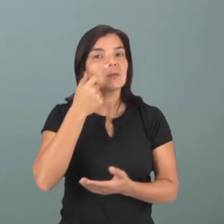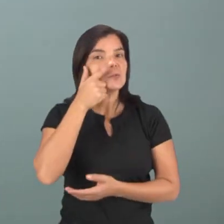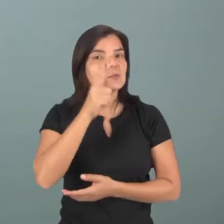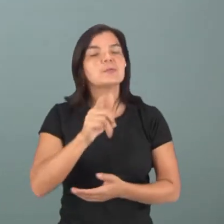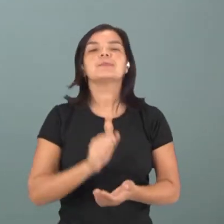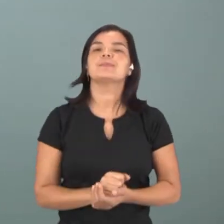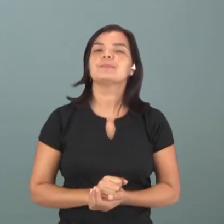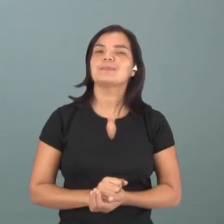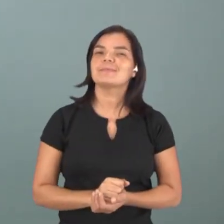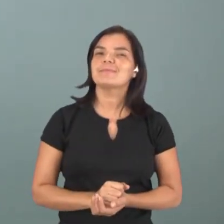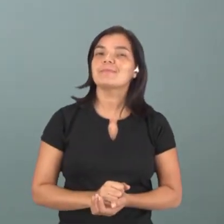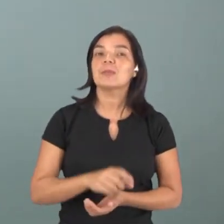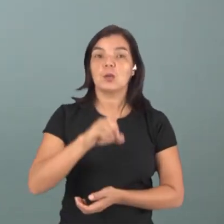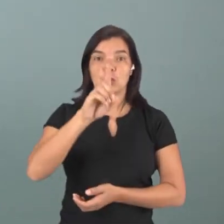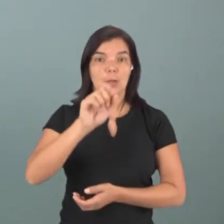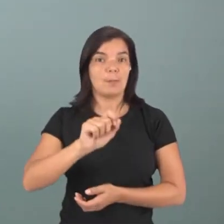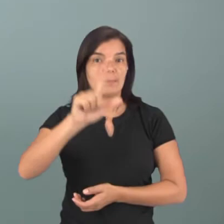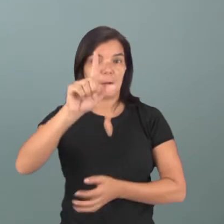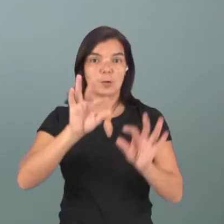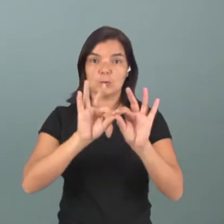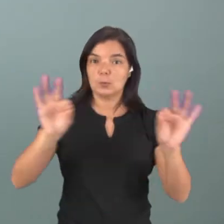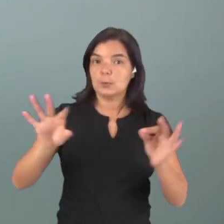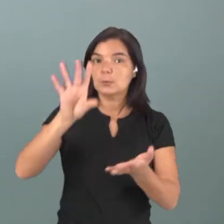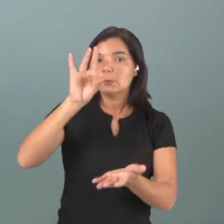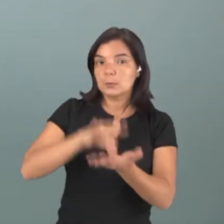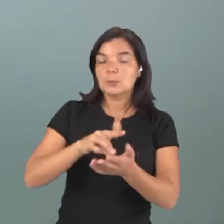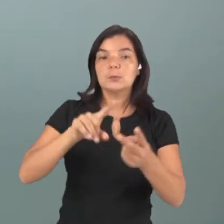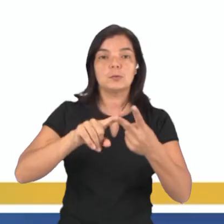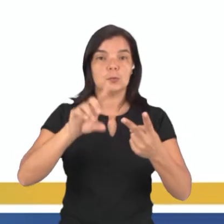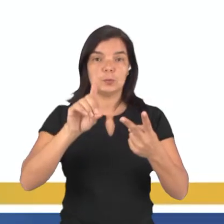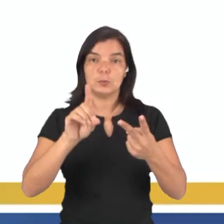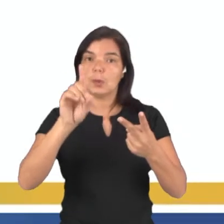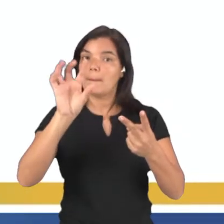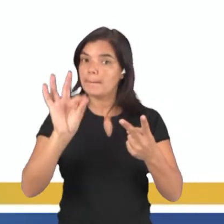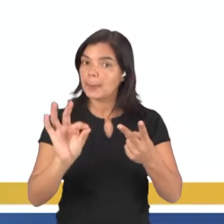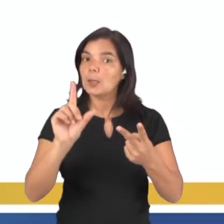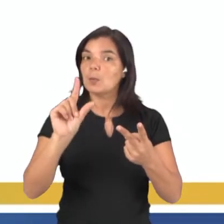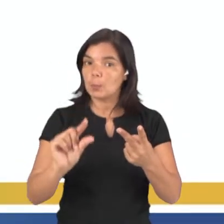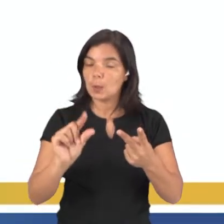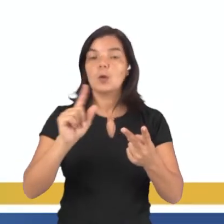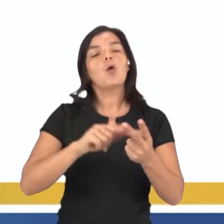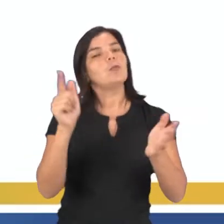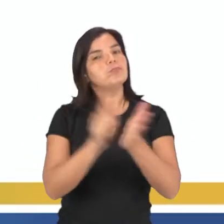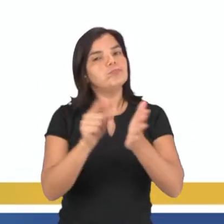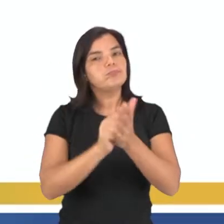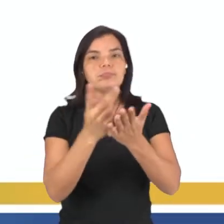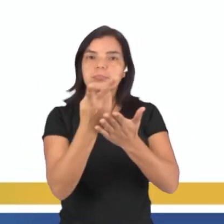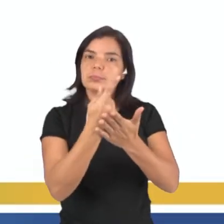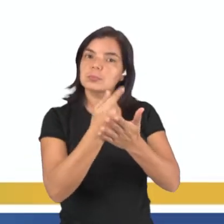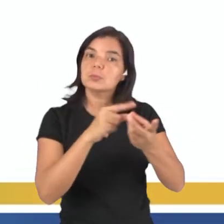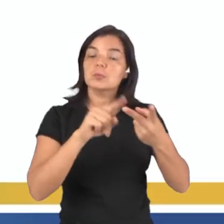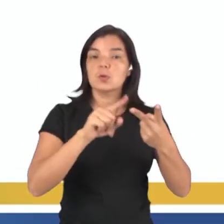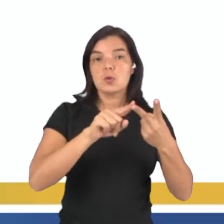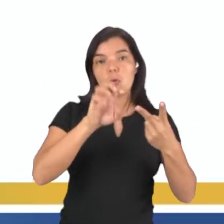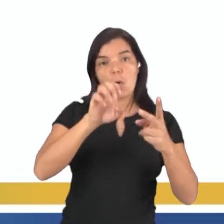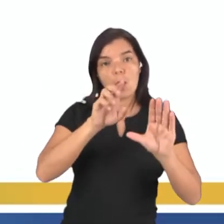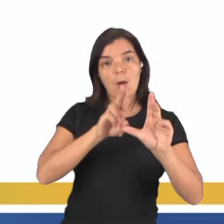você conseguiu? É o D grande, distância real no terreno, o Dzinho, distância gráfica, que é no papel,